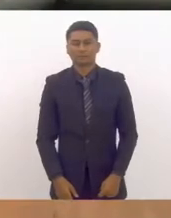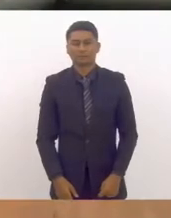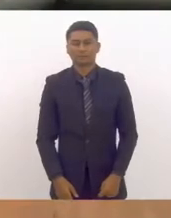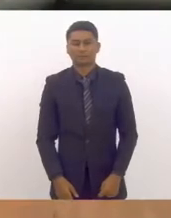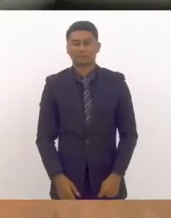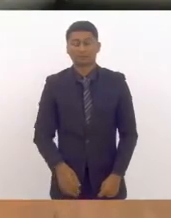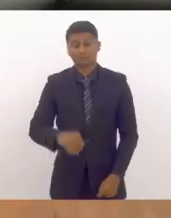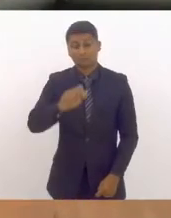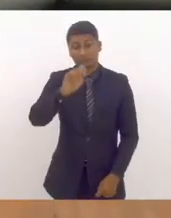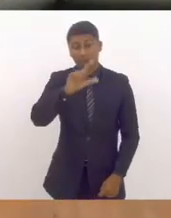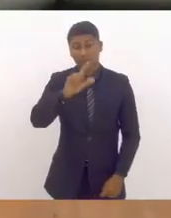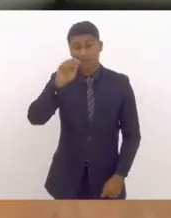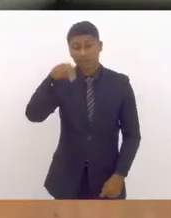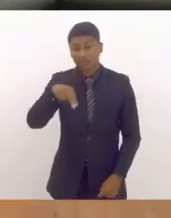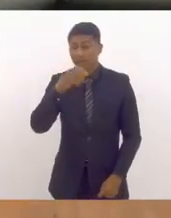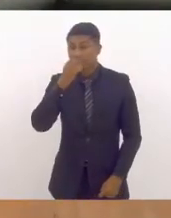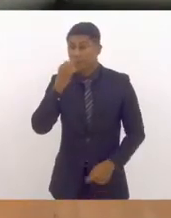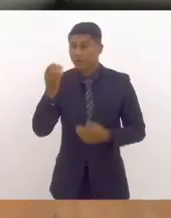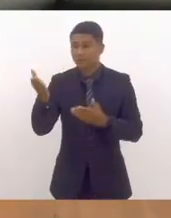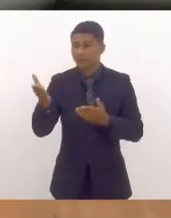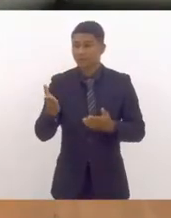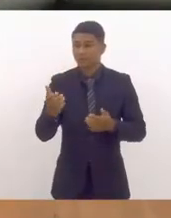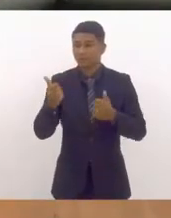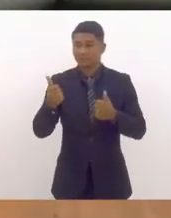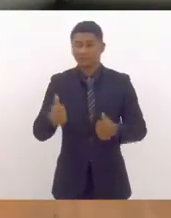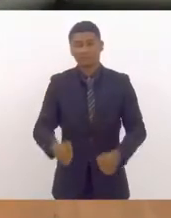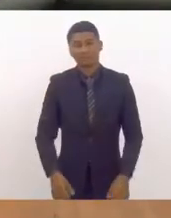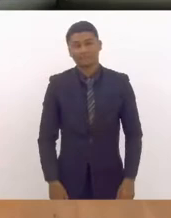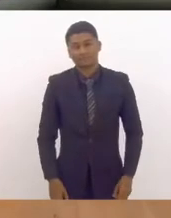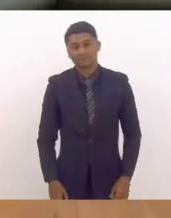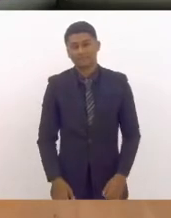Alan, seja bem-vindo, meu irmão.